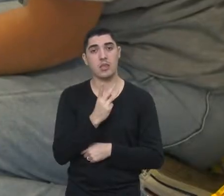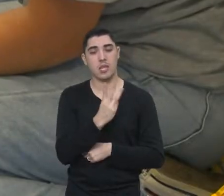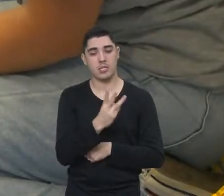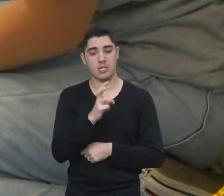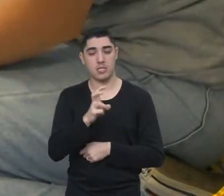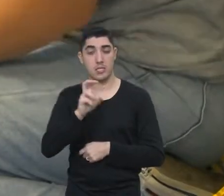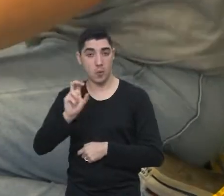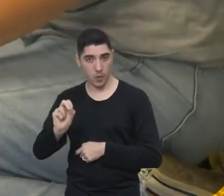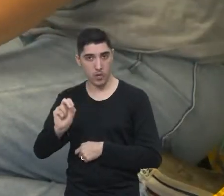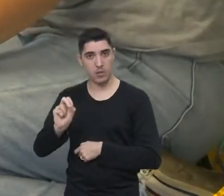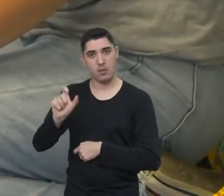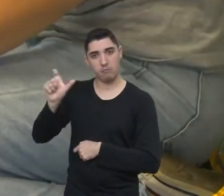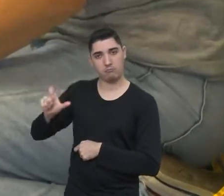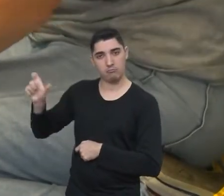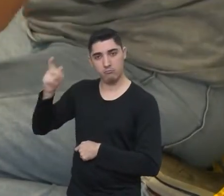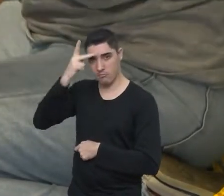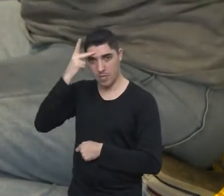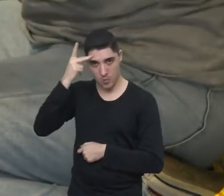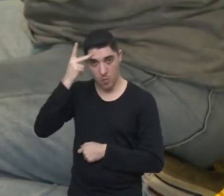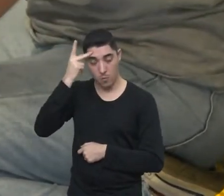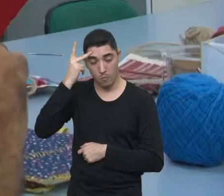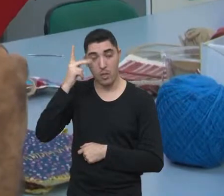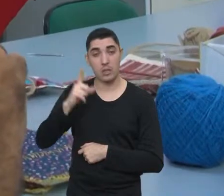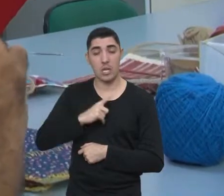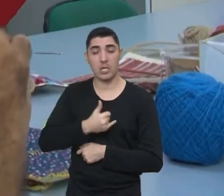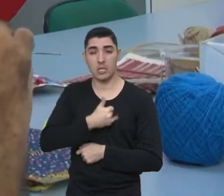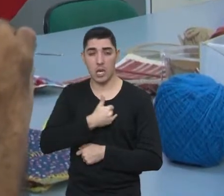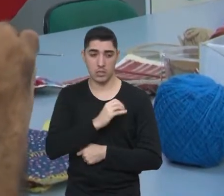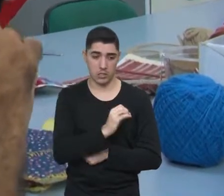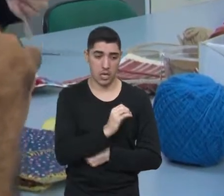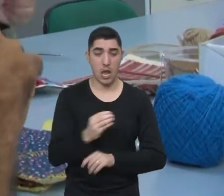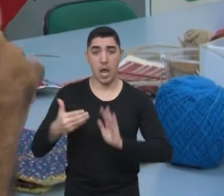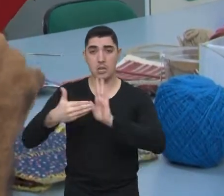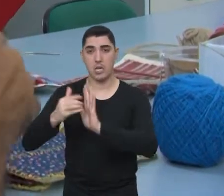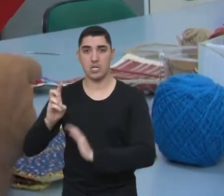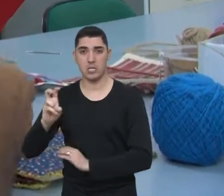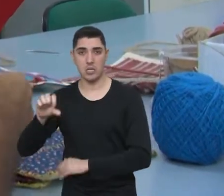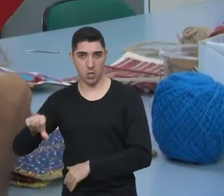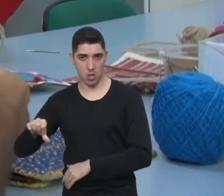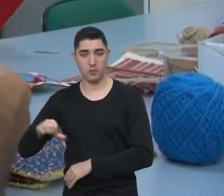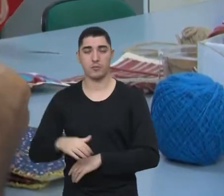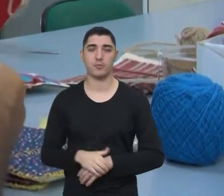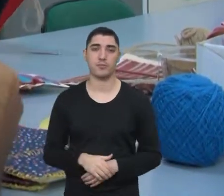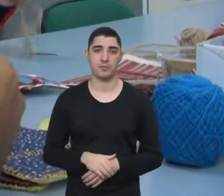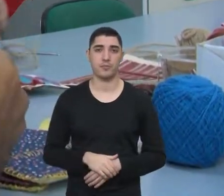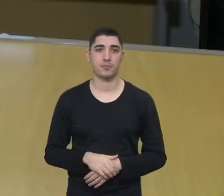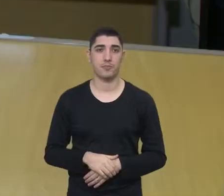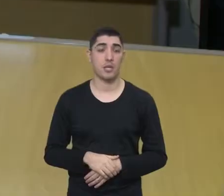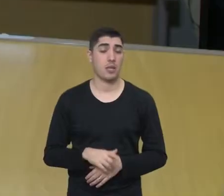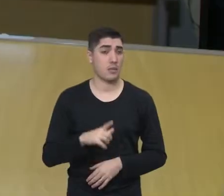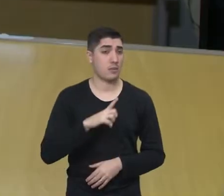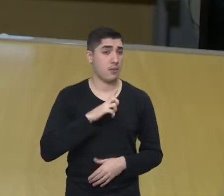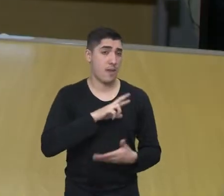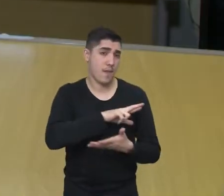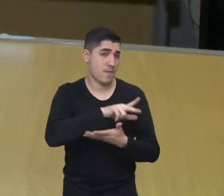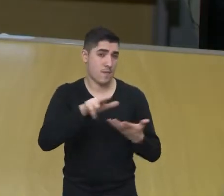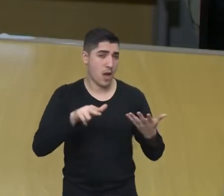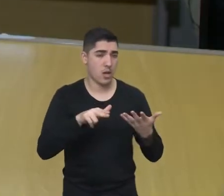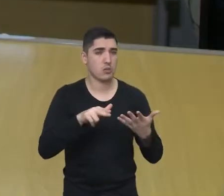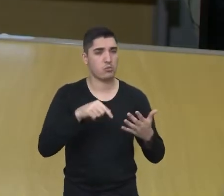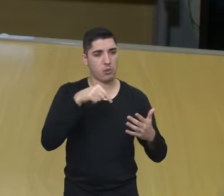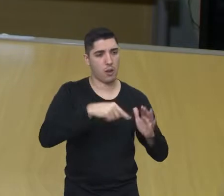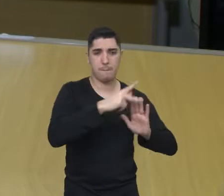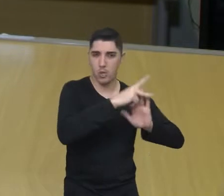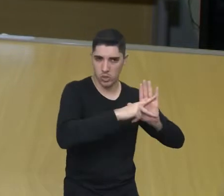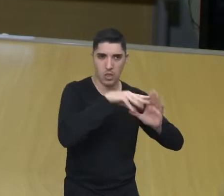são 350 pessoas atendidas, com idades entre 0 e 59 anos. Então, nós temos vários